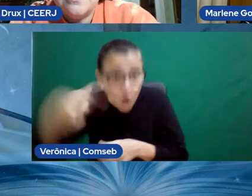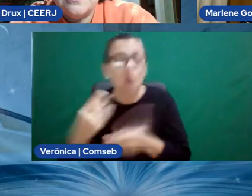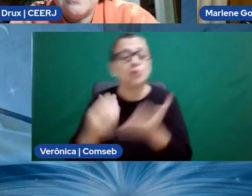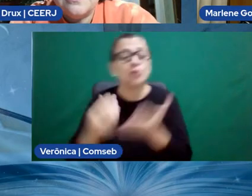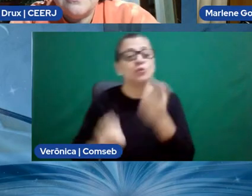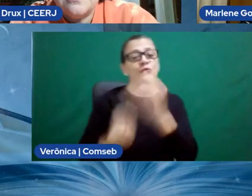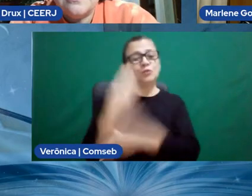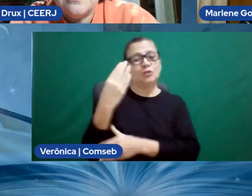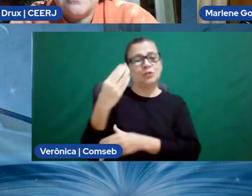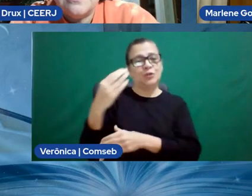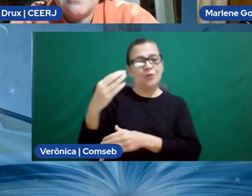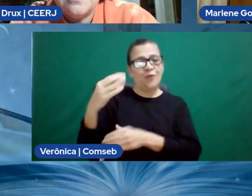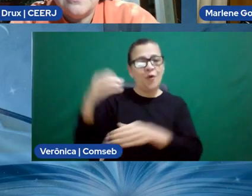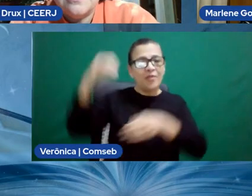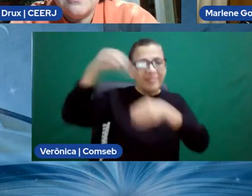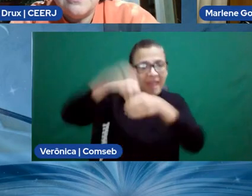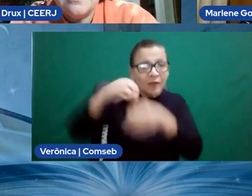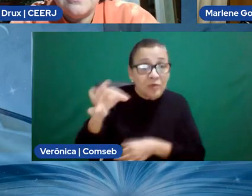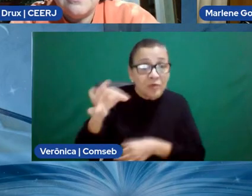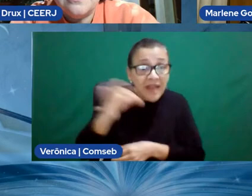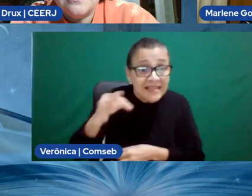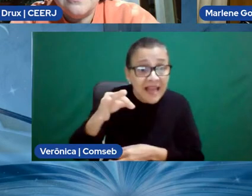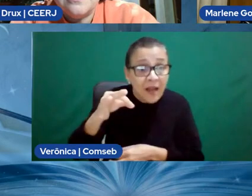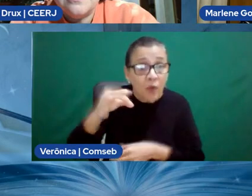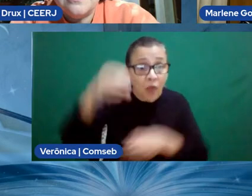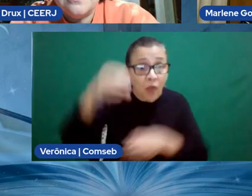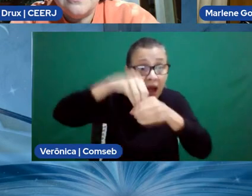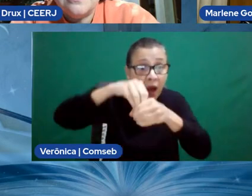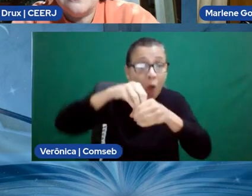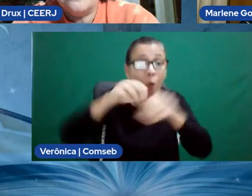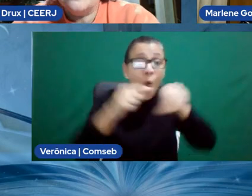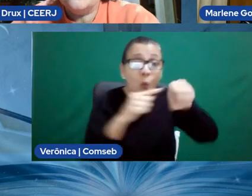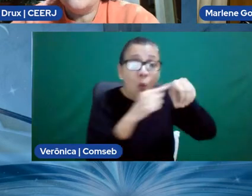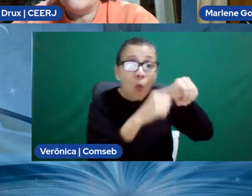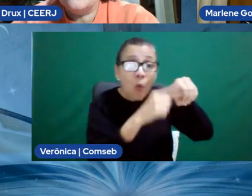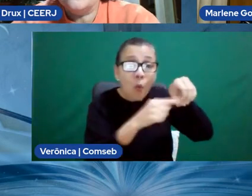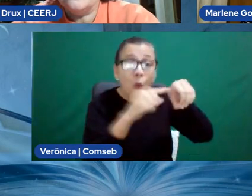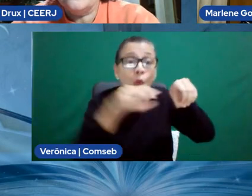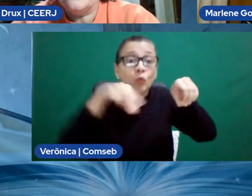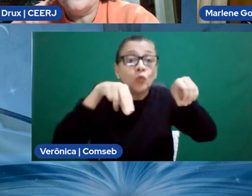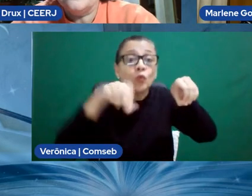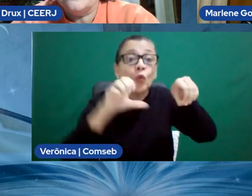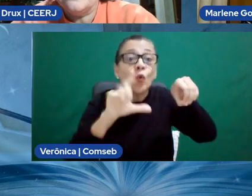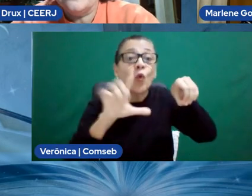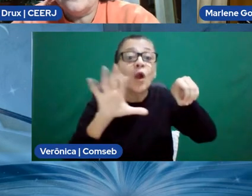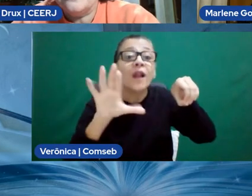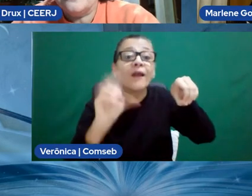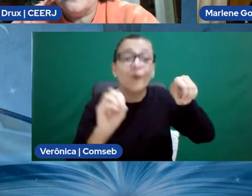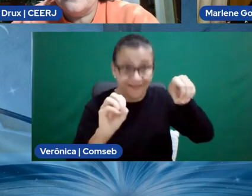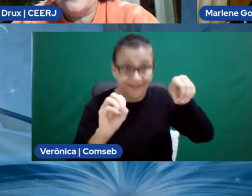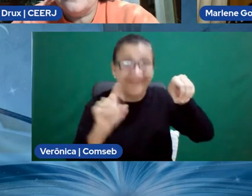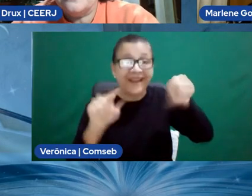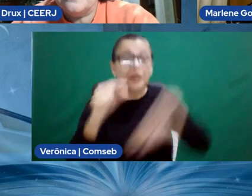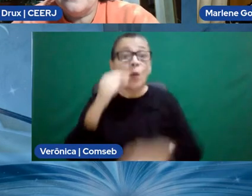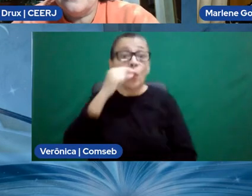no núcleo, porque aí tinha a sua capacidade de reprodução. Né? E André Luiz chama isso de